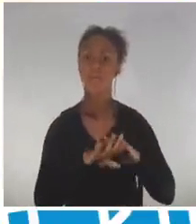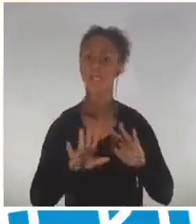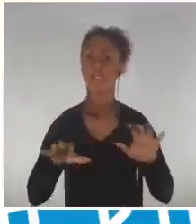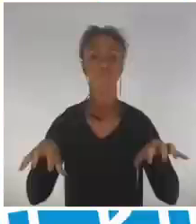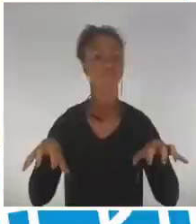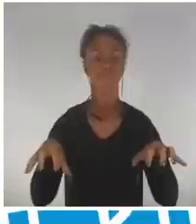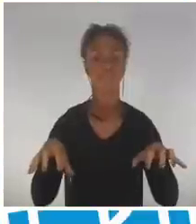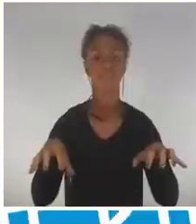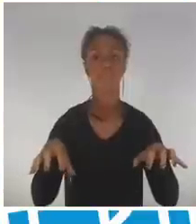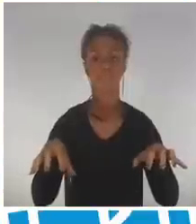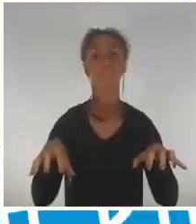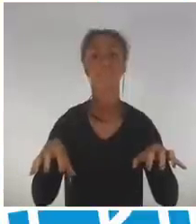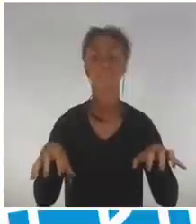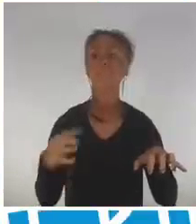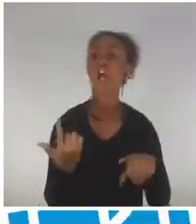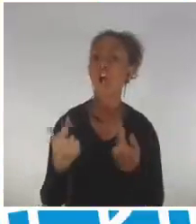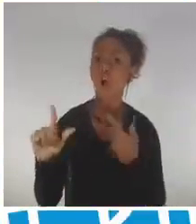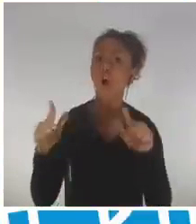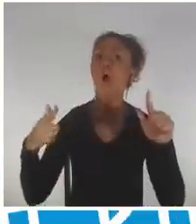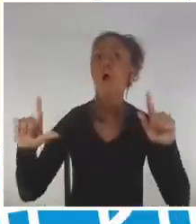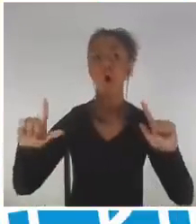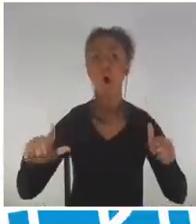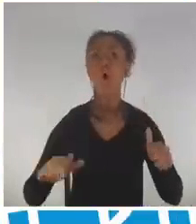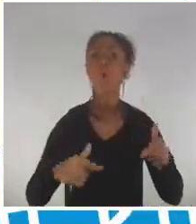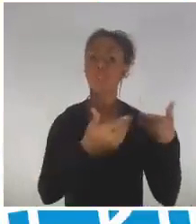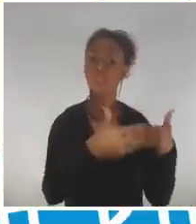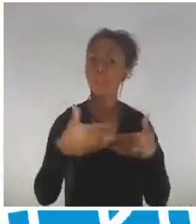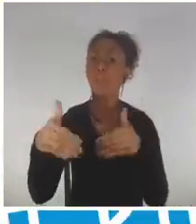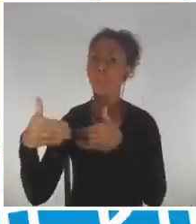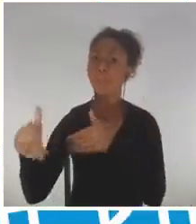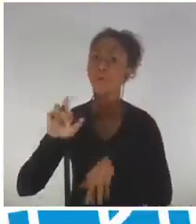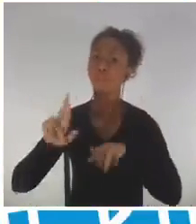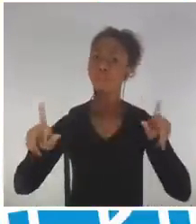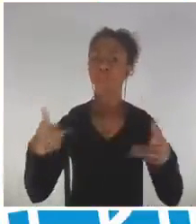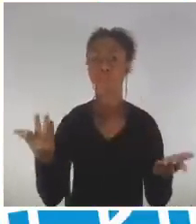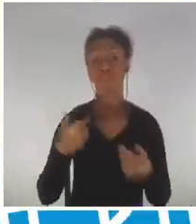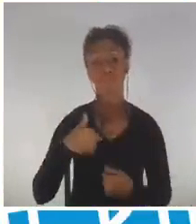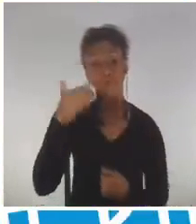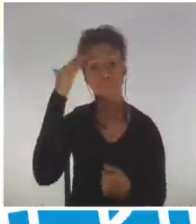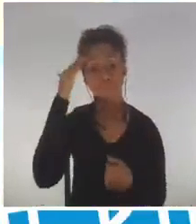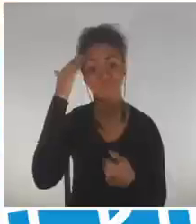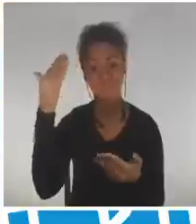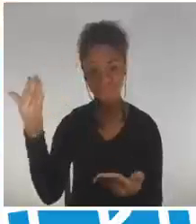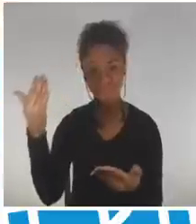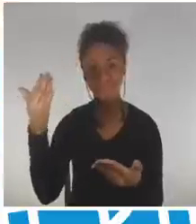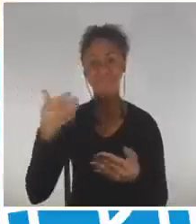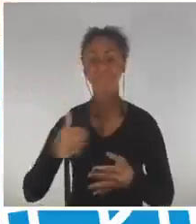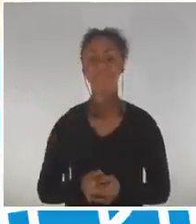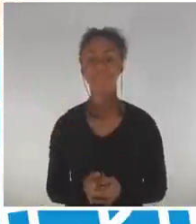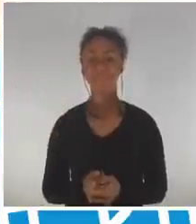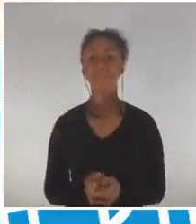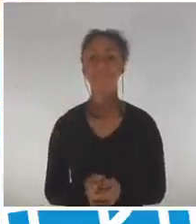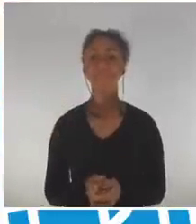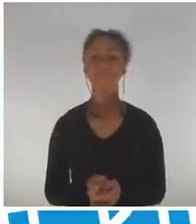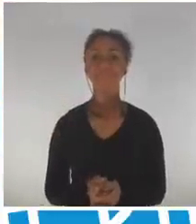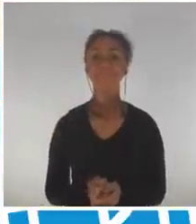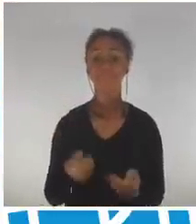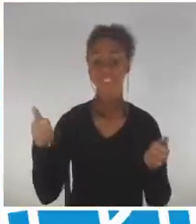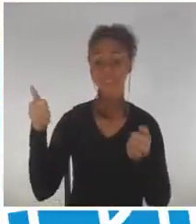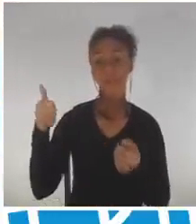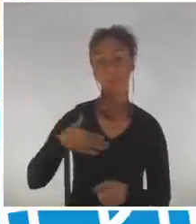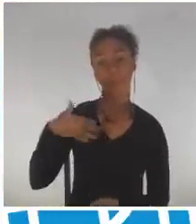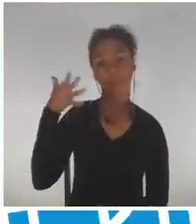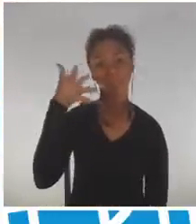Passar para outros formatos de prova. Maria Helena, eu agradeço e terminei a minha apresentação e